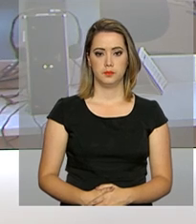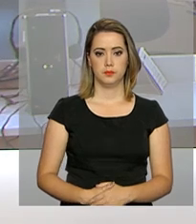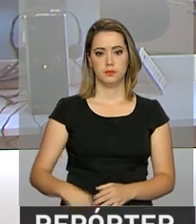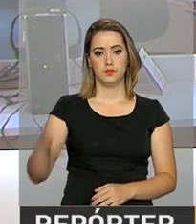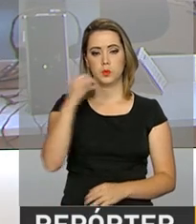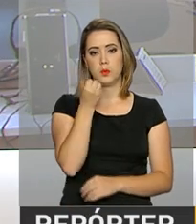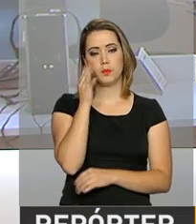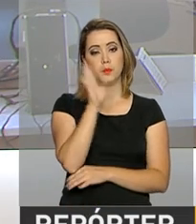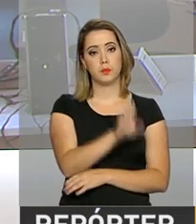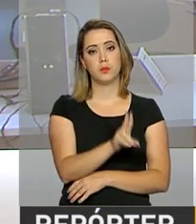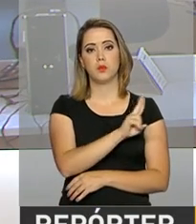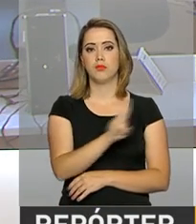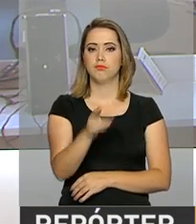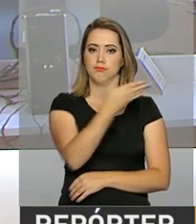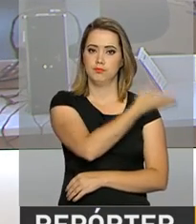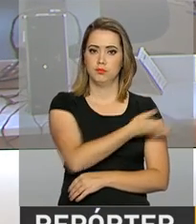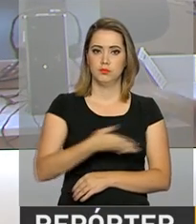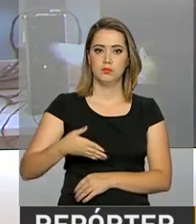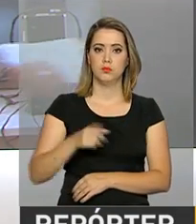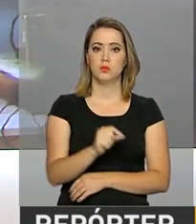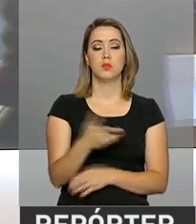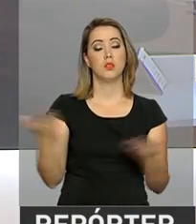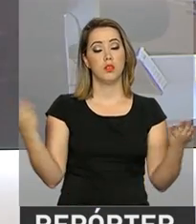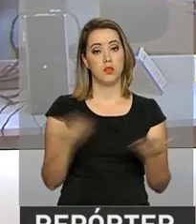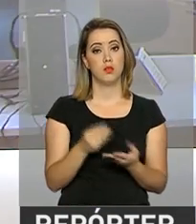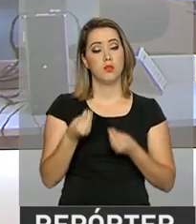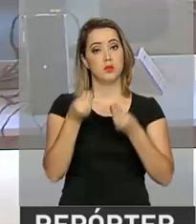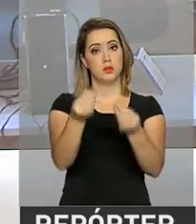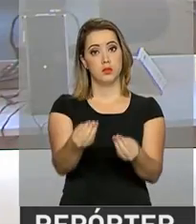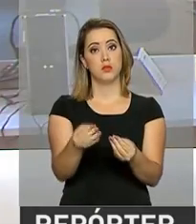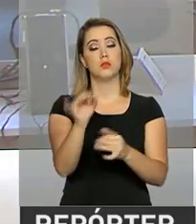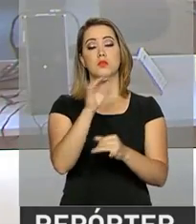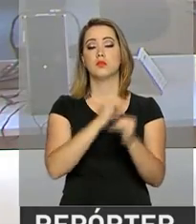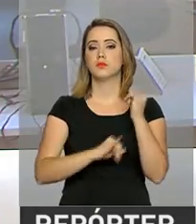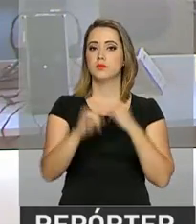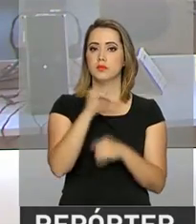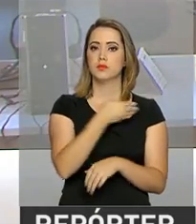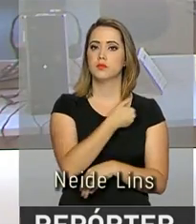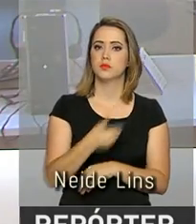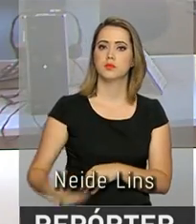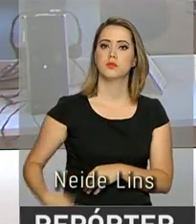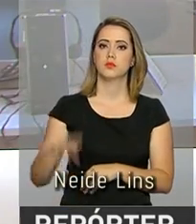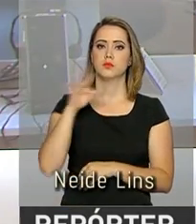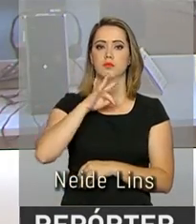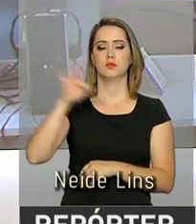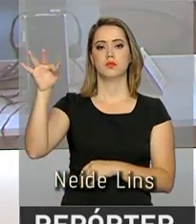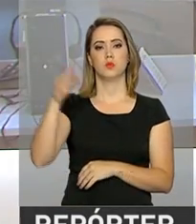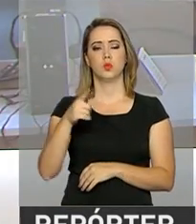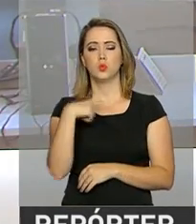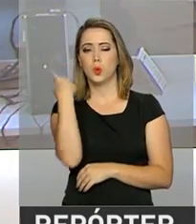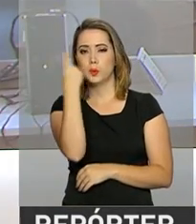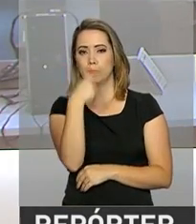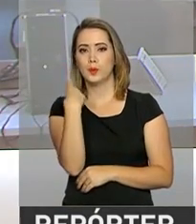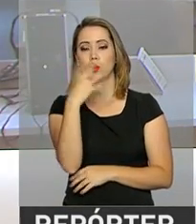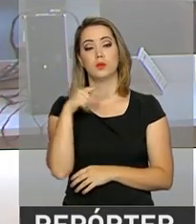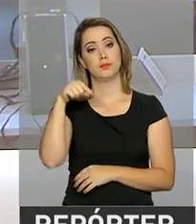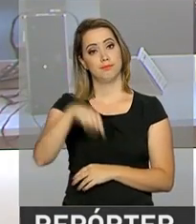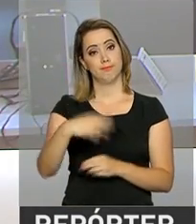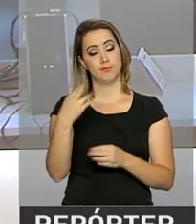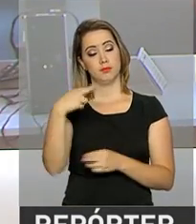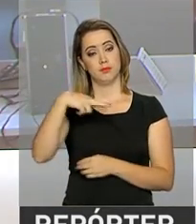Olá boa tarde eu sou Roberto Camargo e a partir de agora trago para você as notícias do Governo Federal de hora em hora aqui no